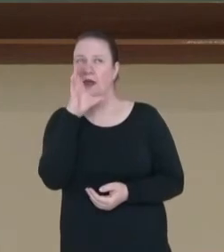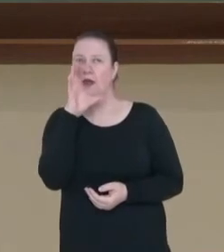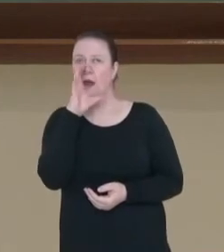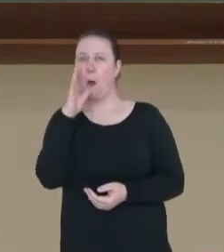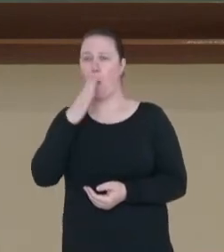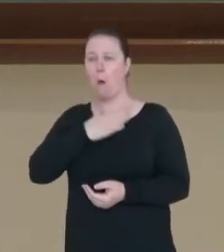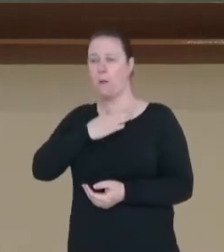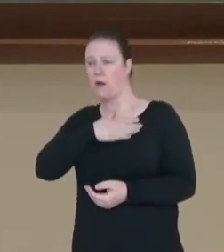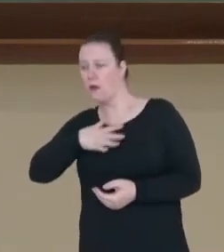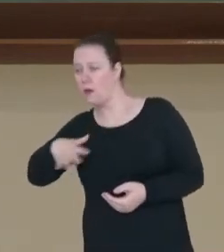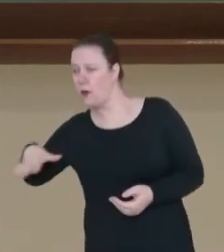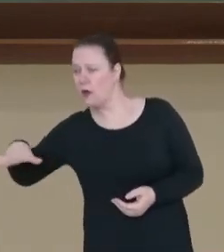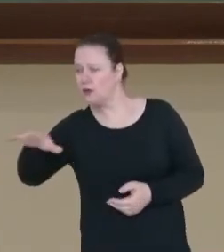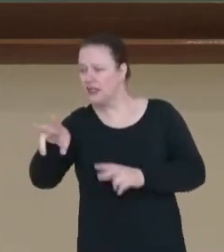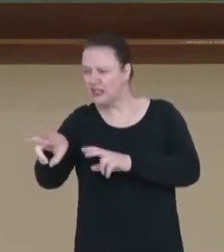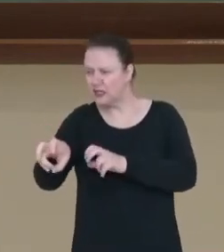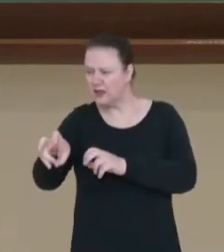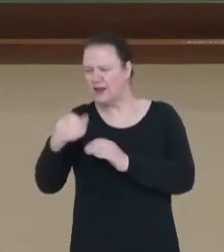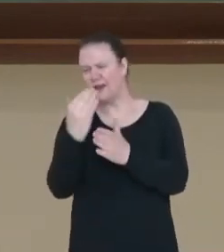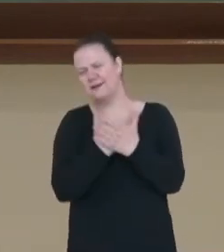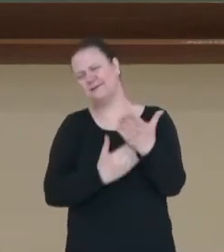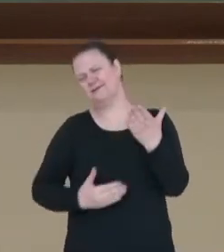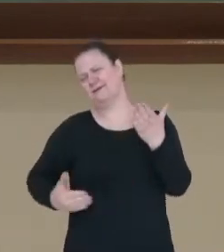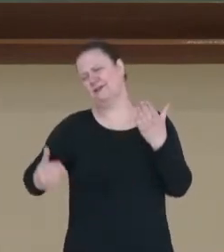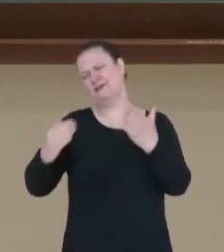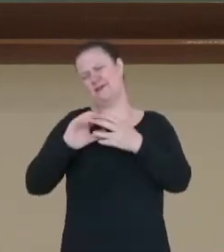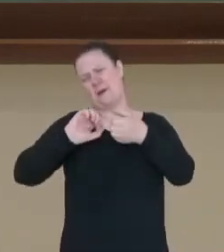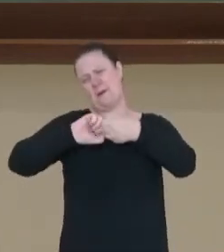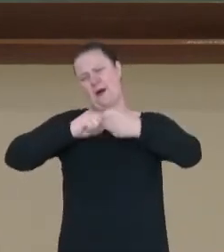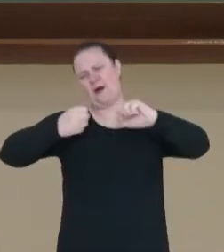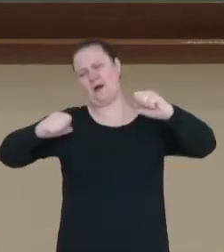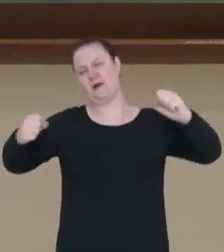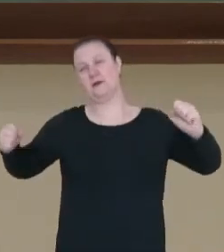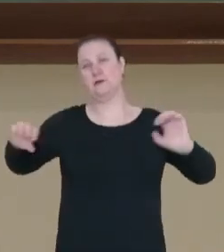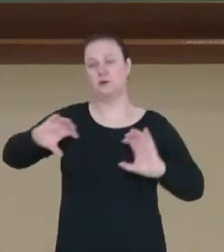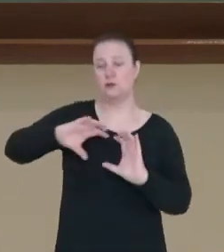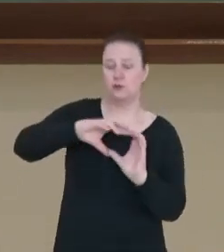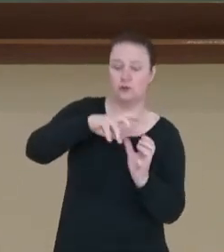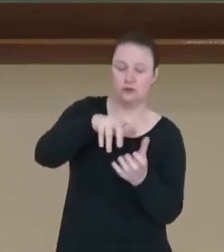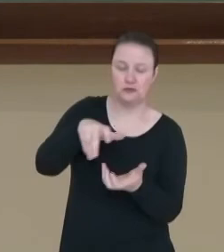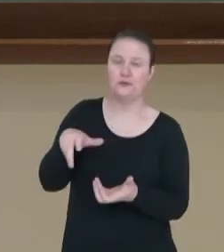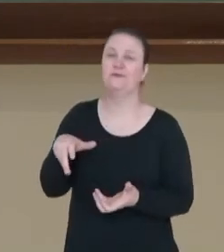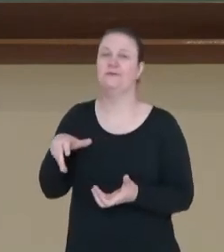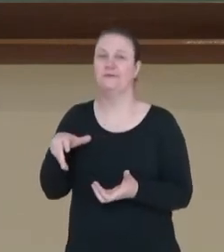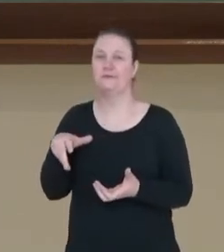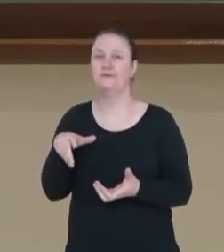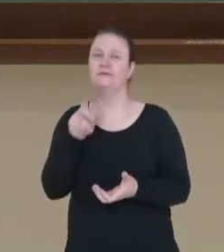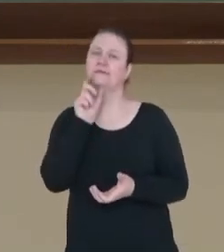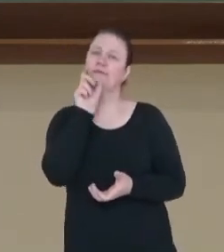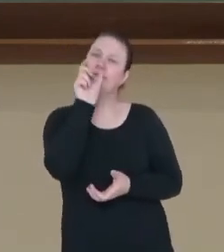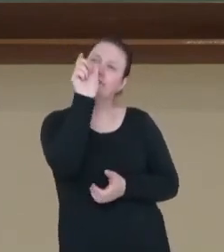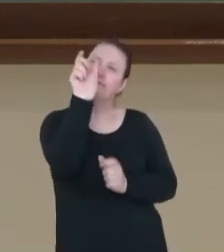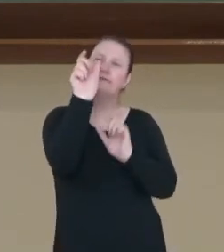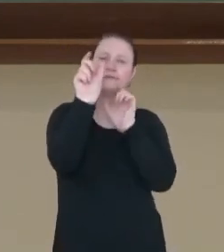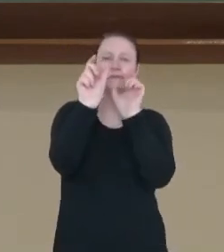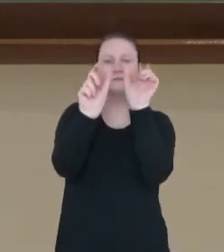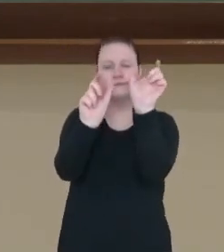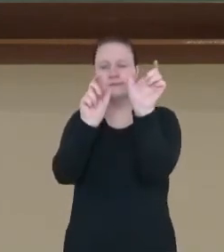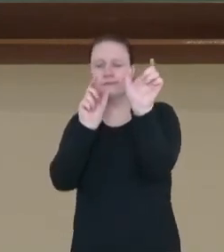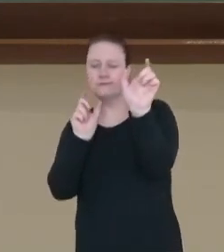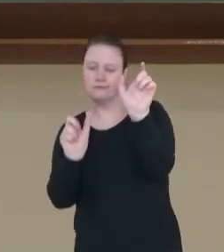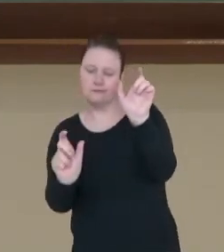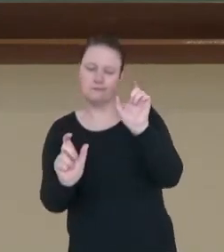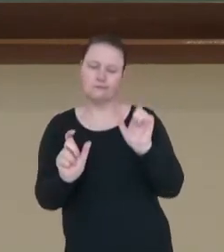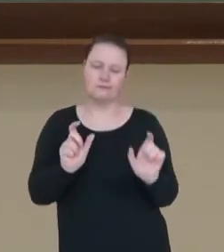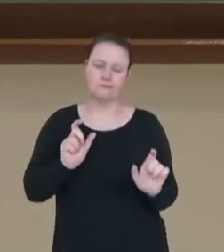meu quintal é maior que o mundo. É arrepiante de se ouvir como em palavras ele mostra